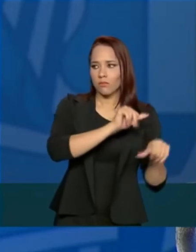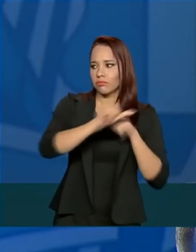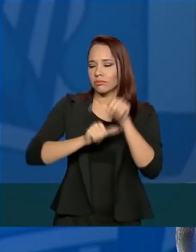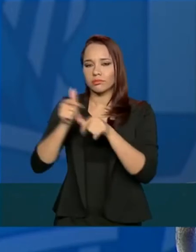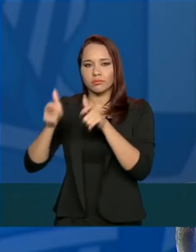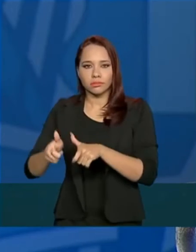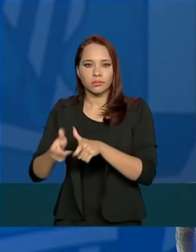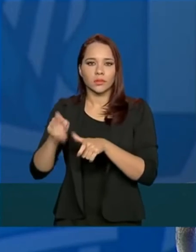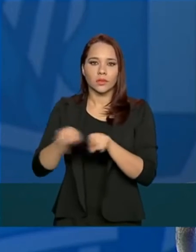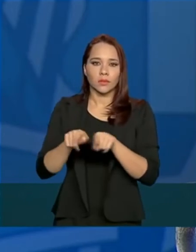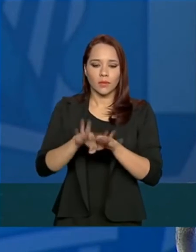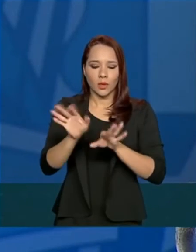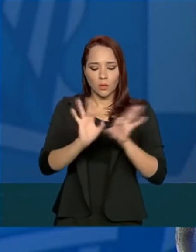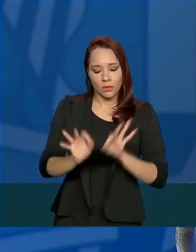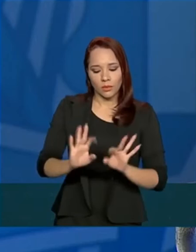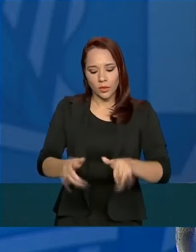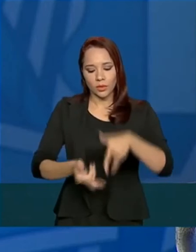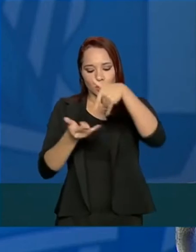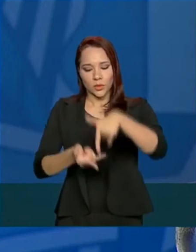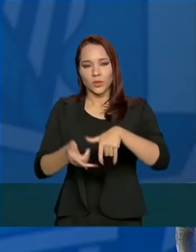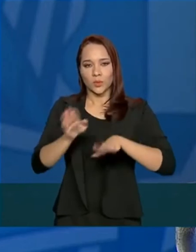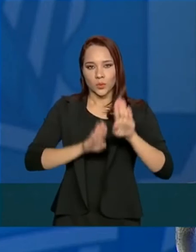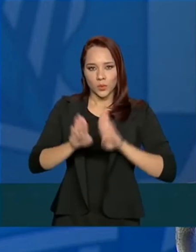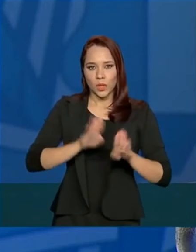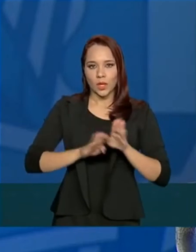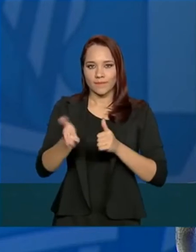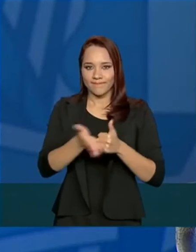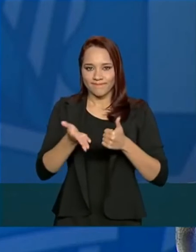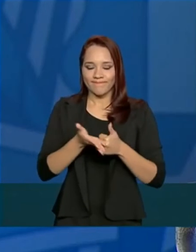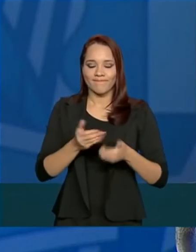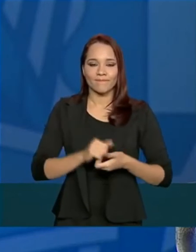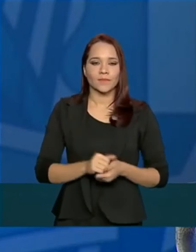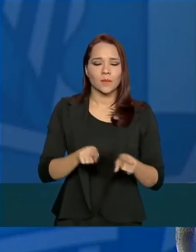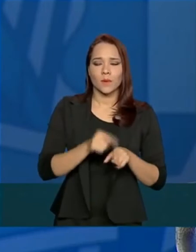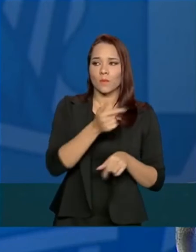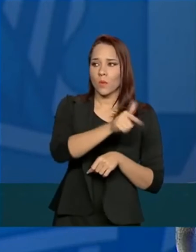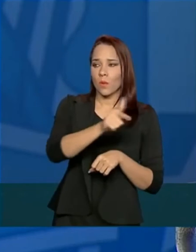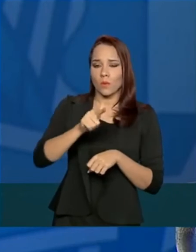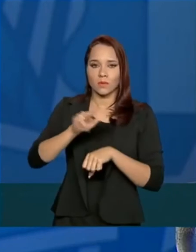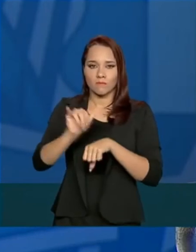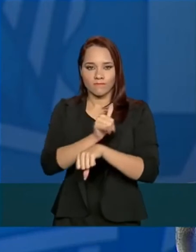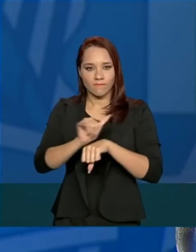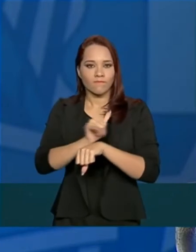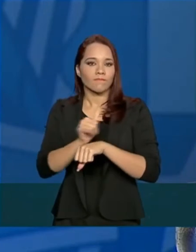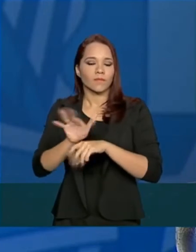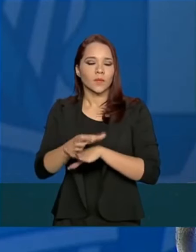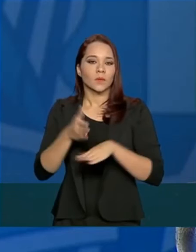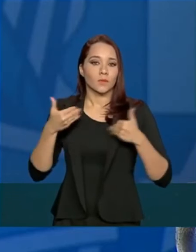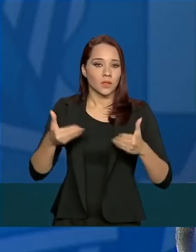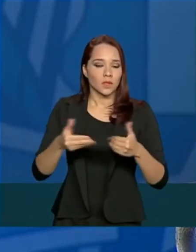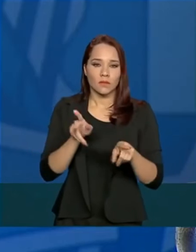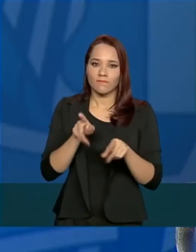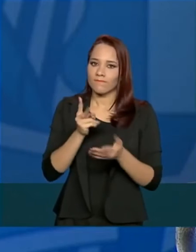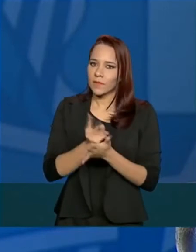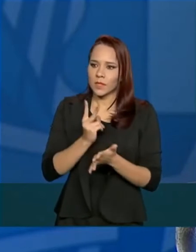implementação do leito de cuidados intermediários, né, o suporte ventilatório e uma série de outras medidas. O Ministério está sempre